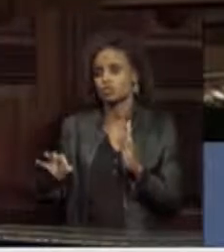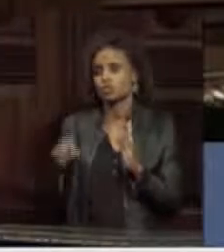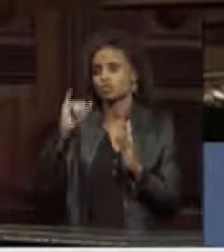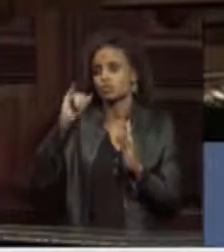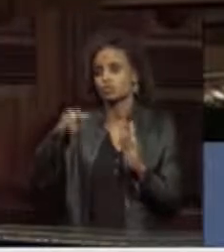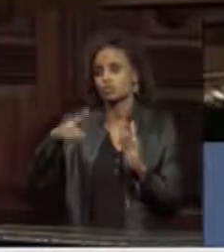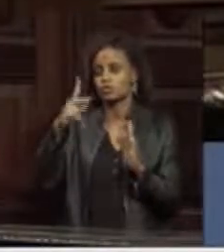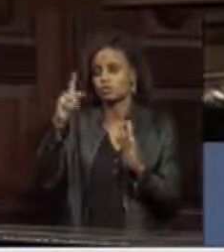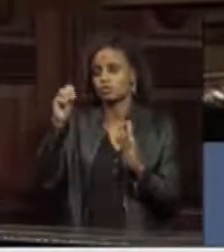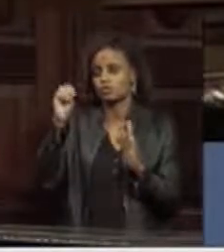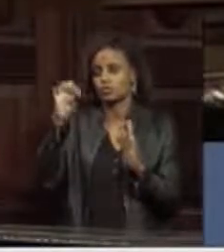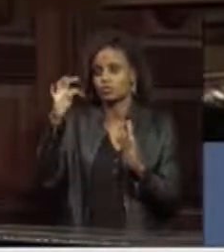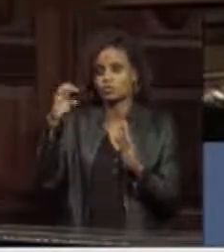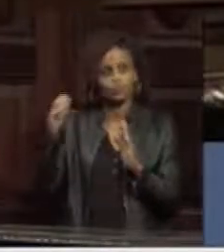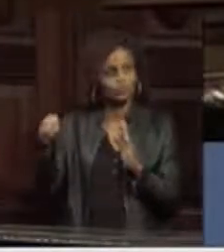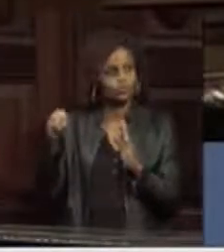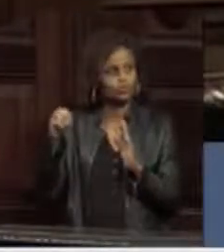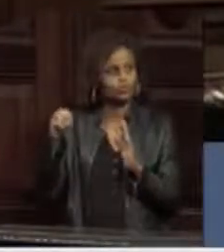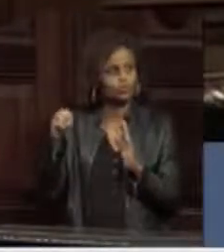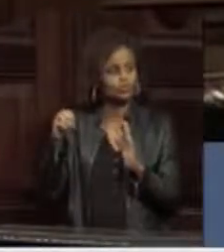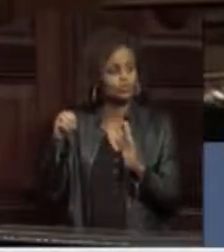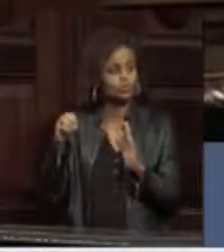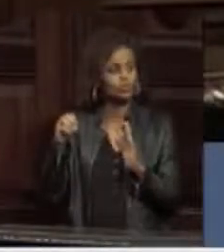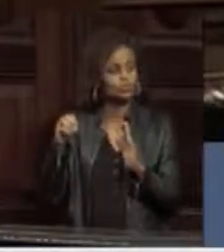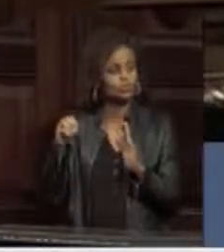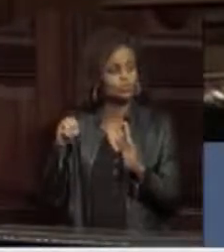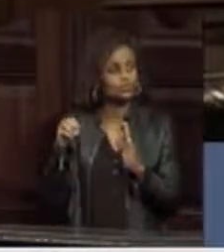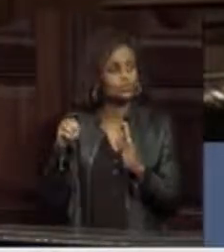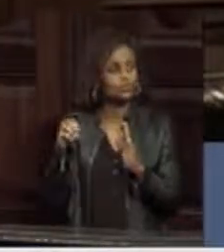não é um remédio para a economia fluminense.